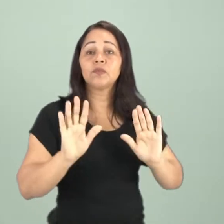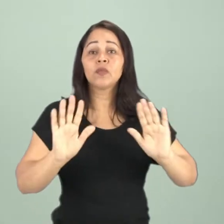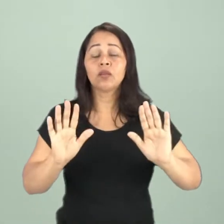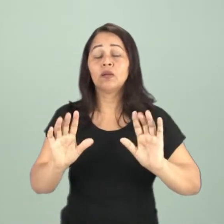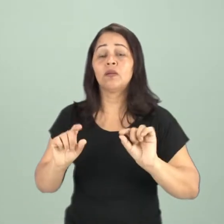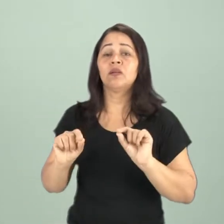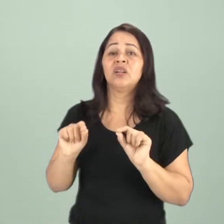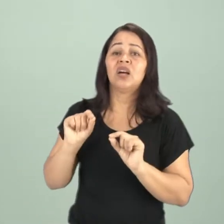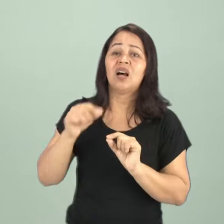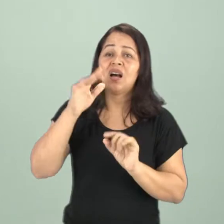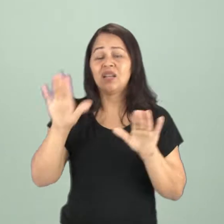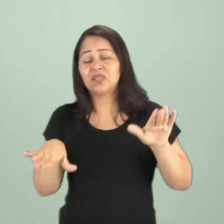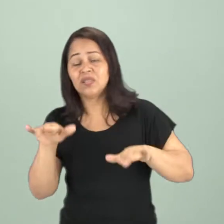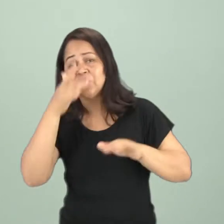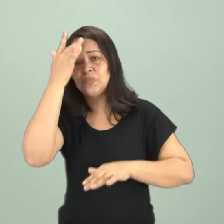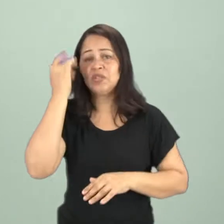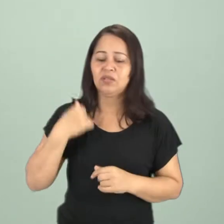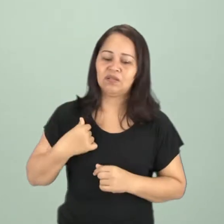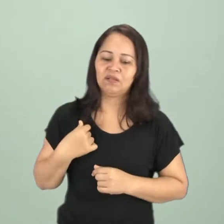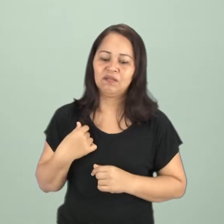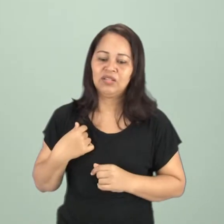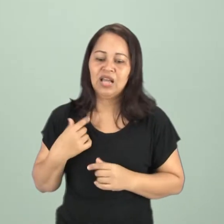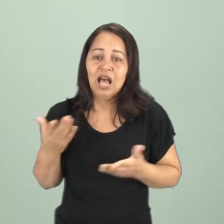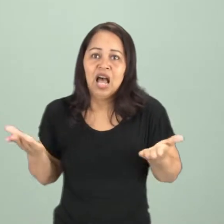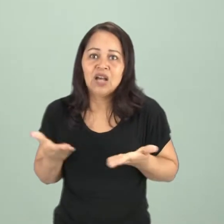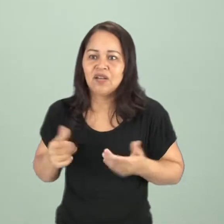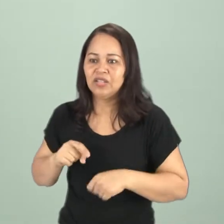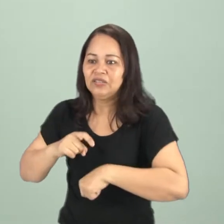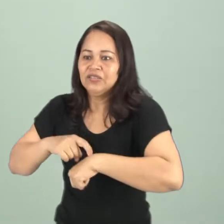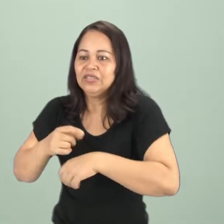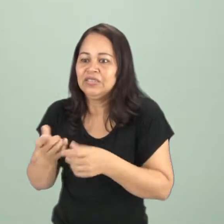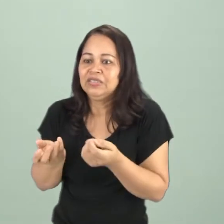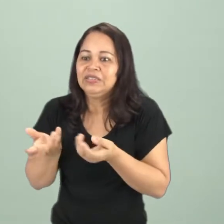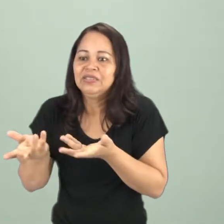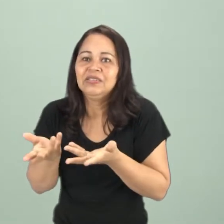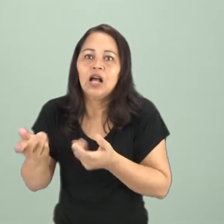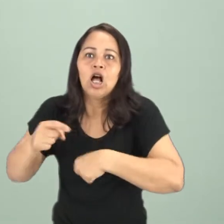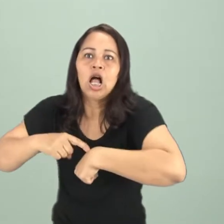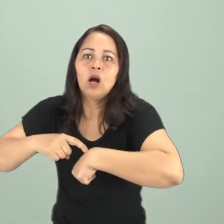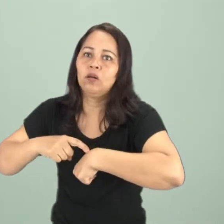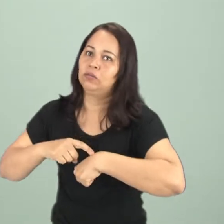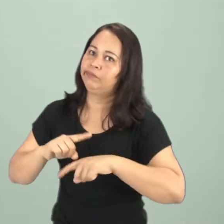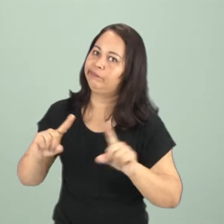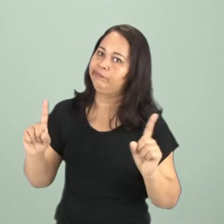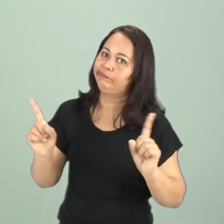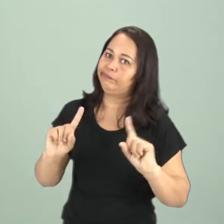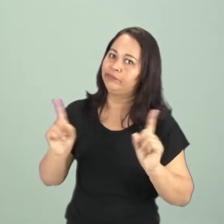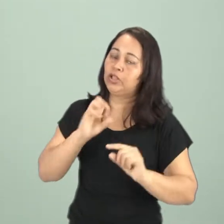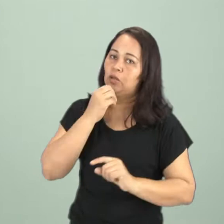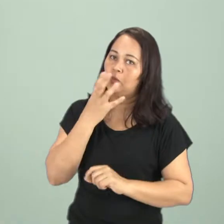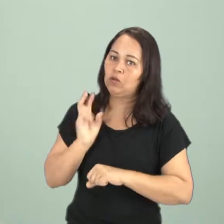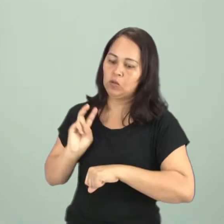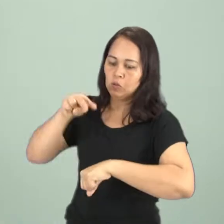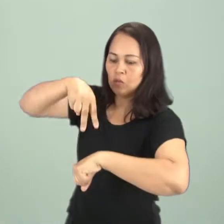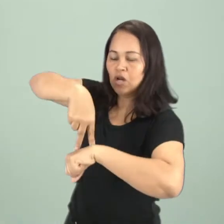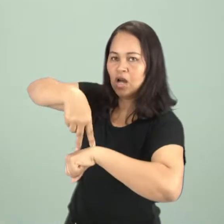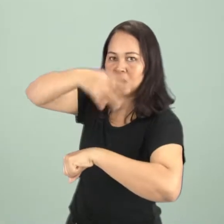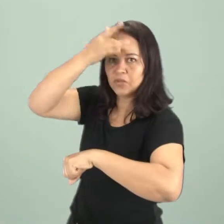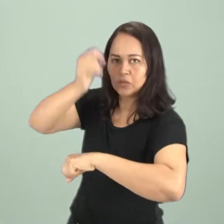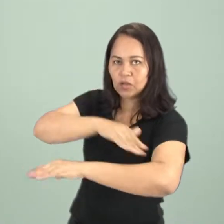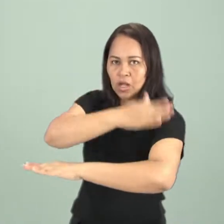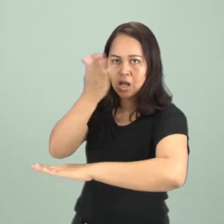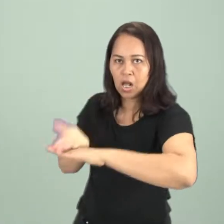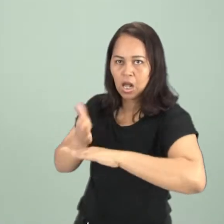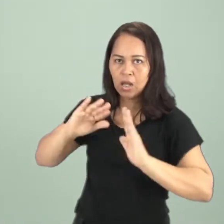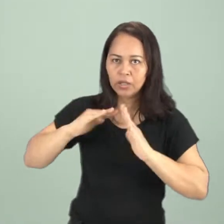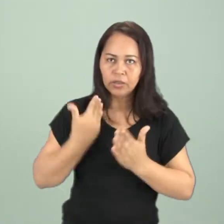improviso fica muito para pessoas que são reativas e não para pessoas que são proativas. Quando eu falo de estudantes protagonistas que estudam numa escola integral,